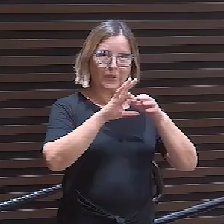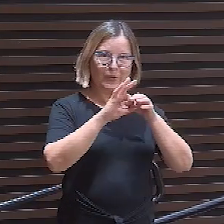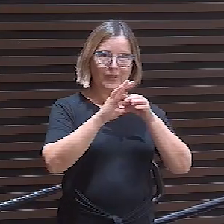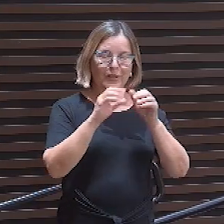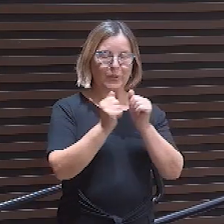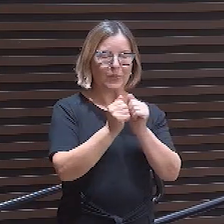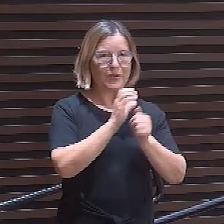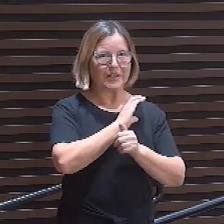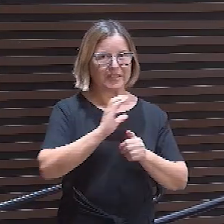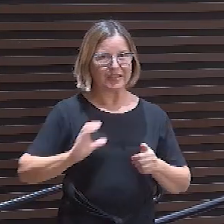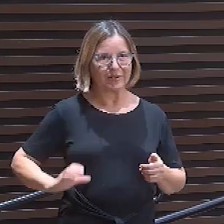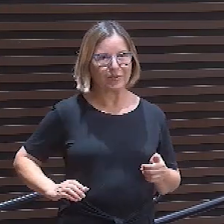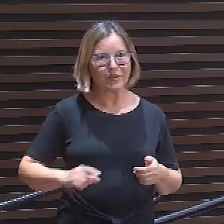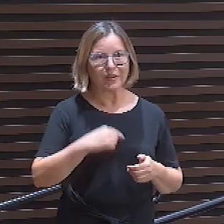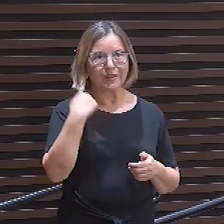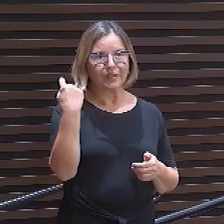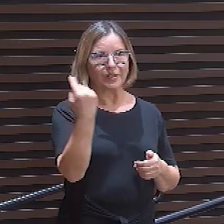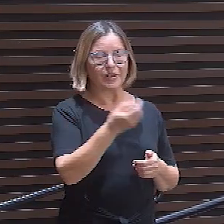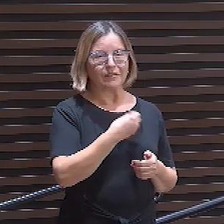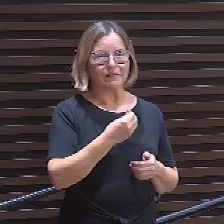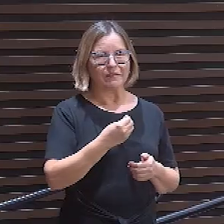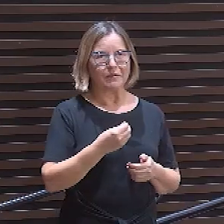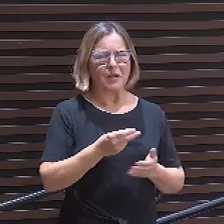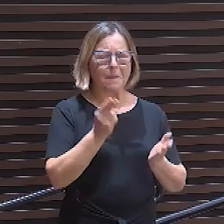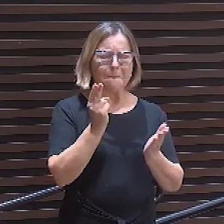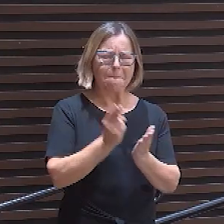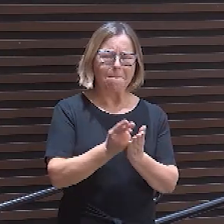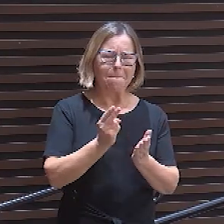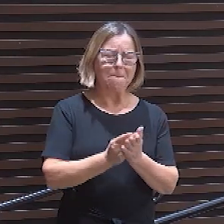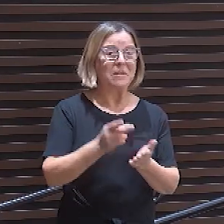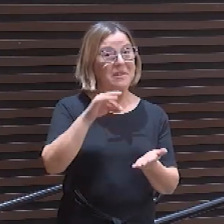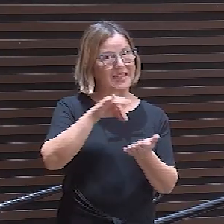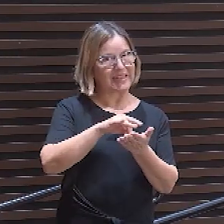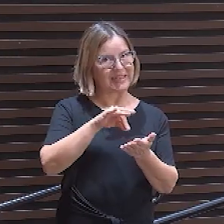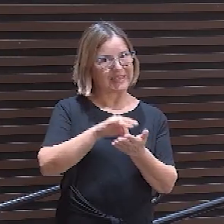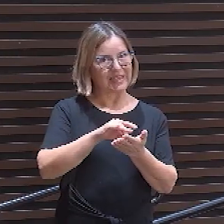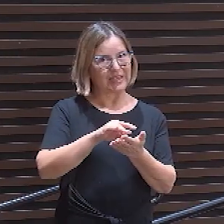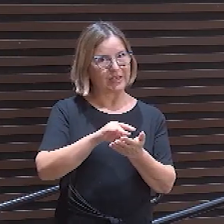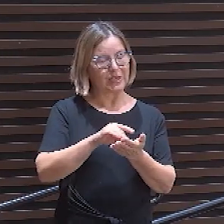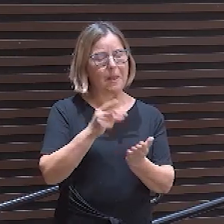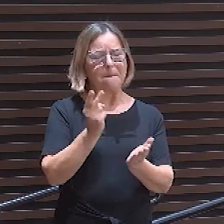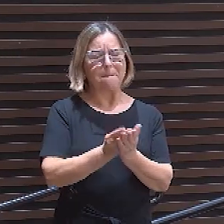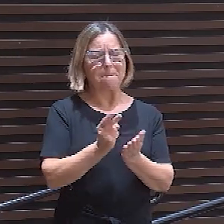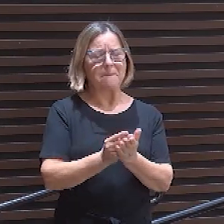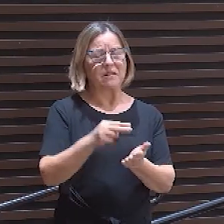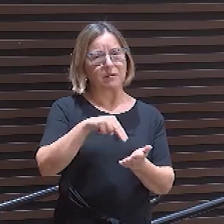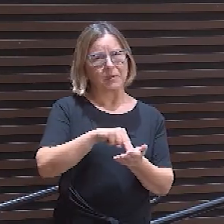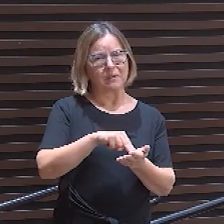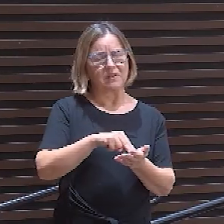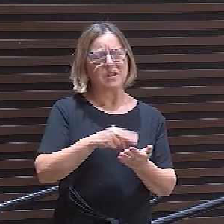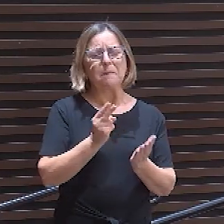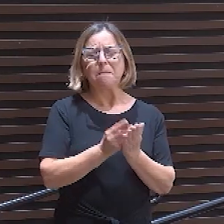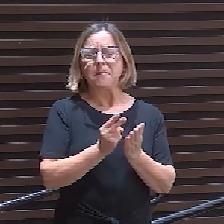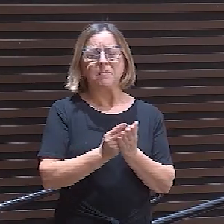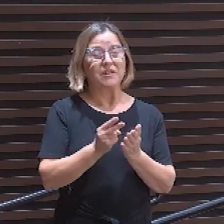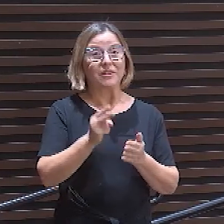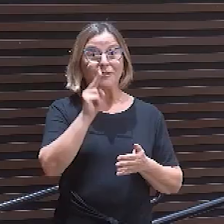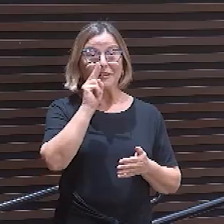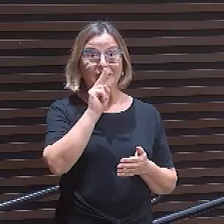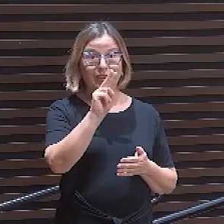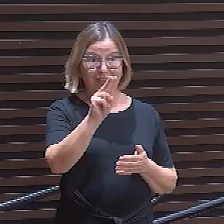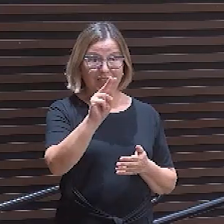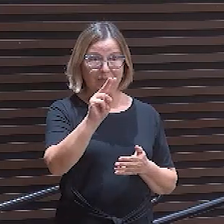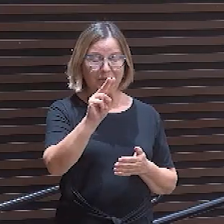mesma realidade, com a mesma firmeza. Embora não vejamos Cristo fisicamente, o conhecemos